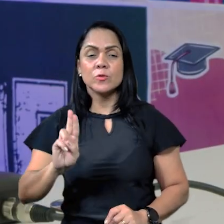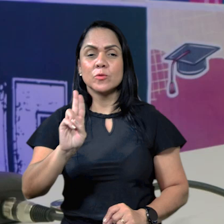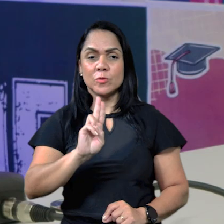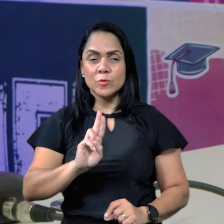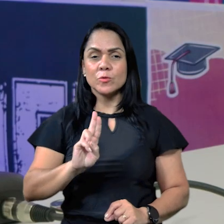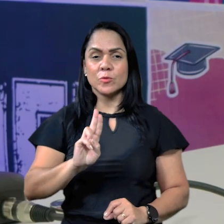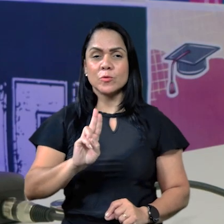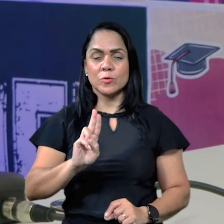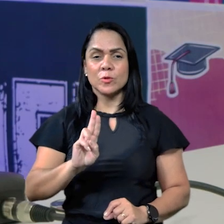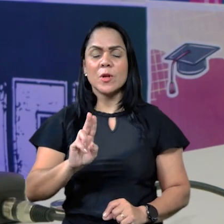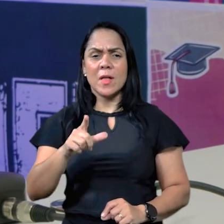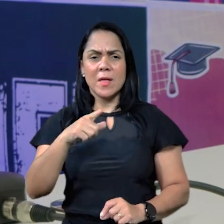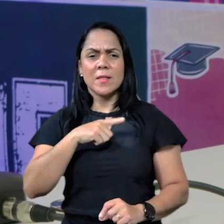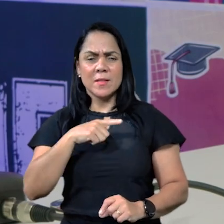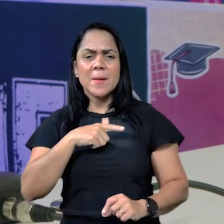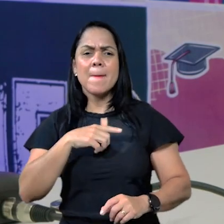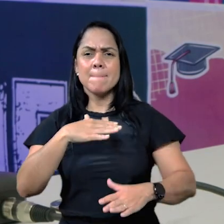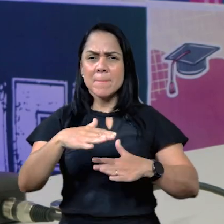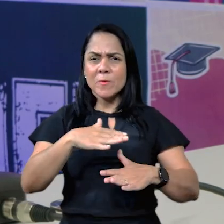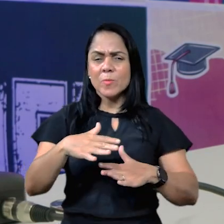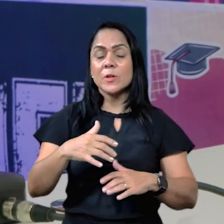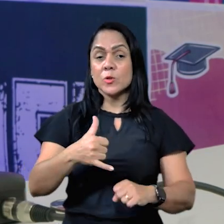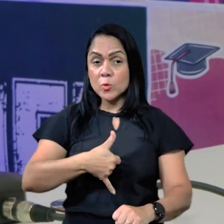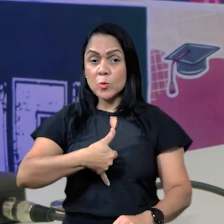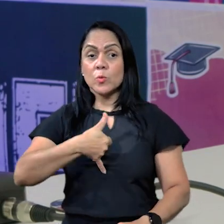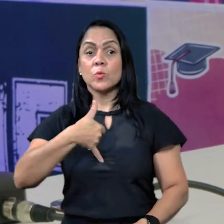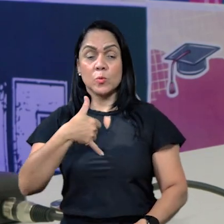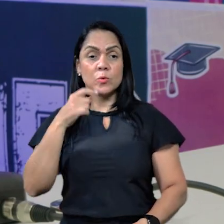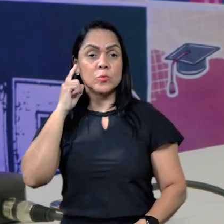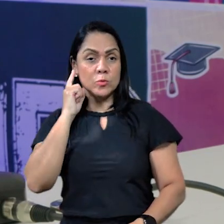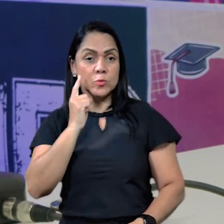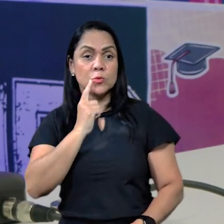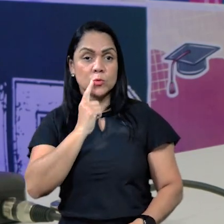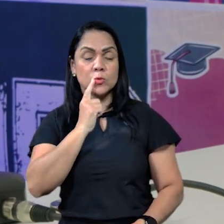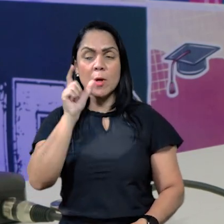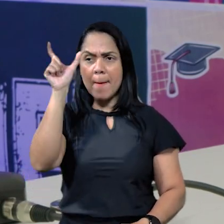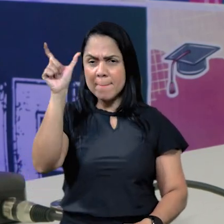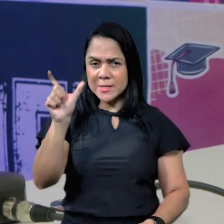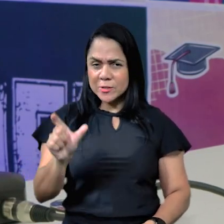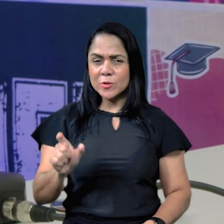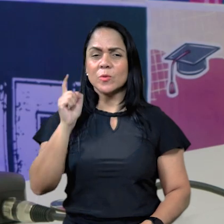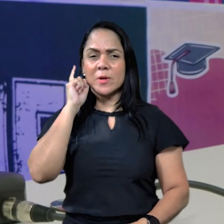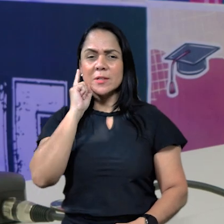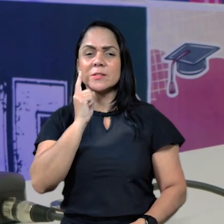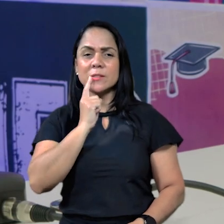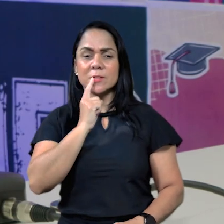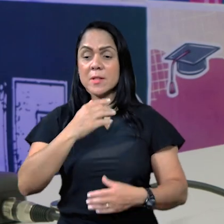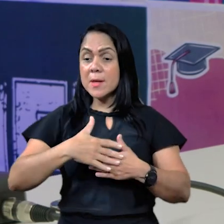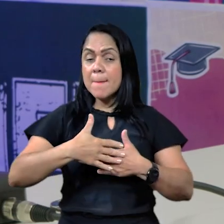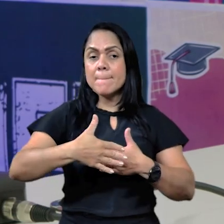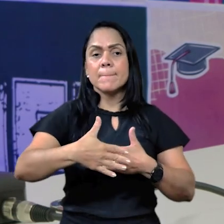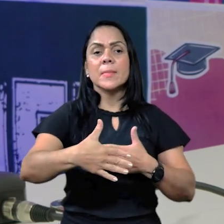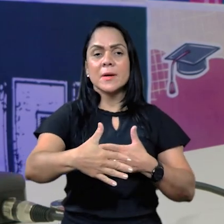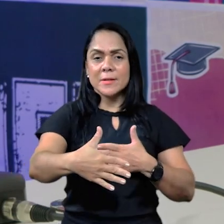eles têm um movimento do orgulho surdo, Uhum, né, que eles são surdos. E aí, a partir disso, eles